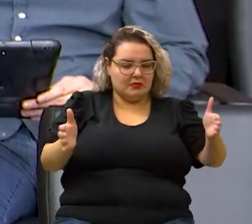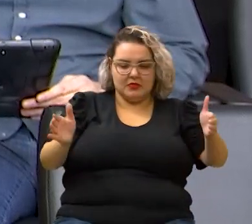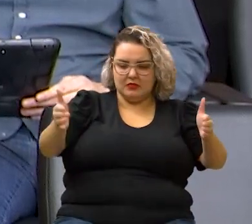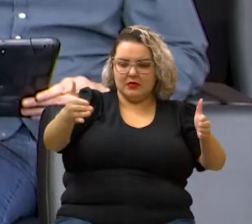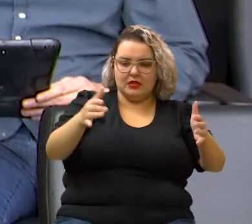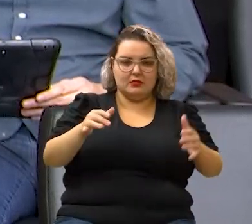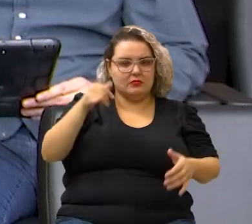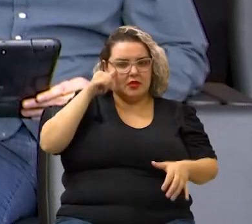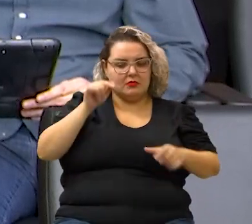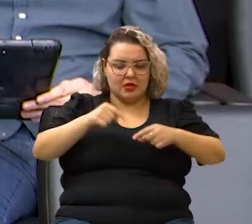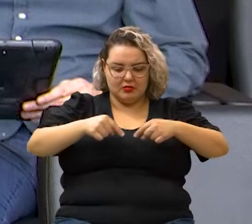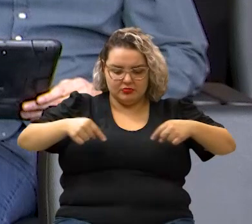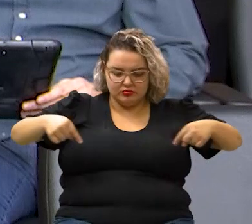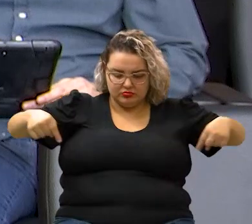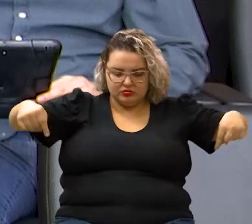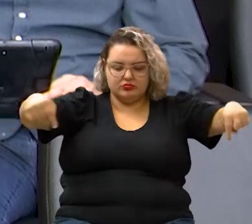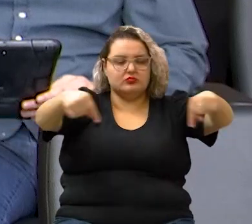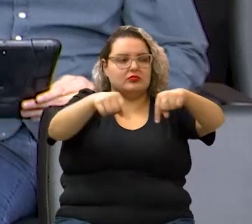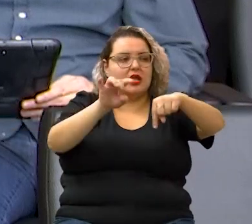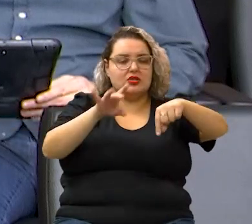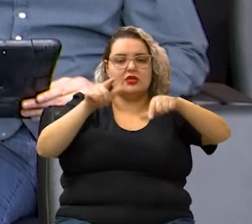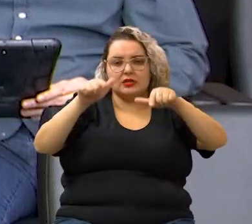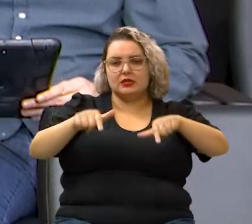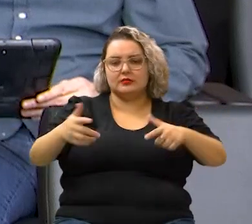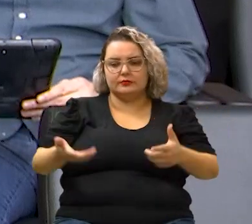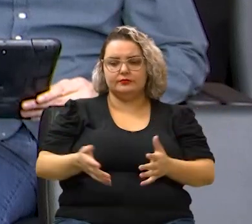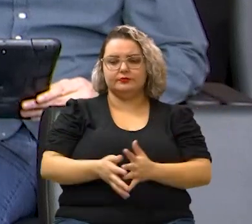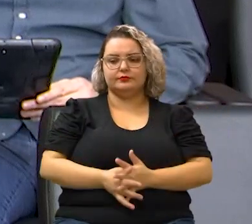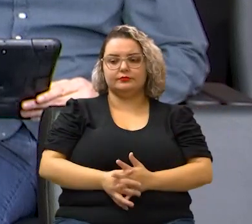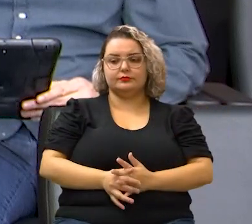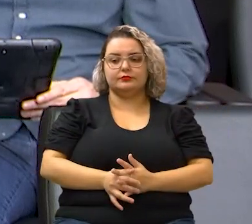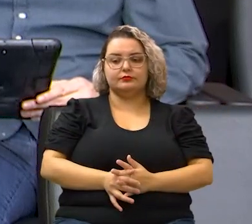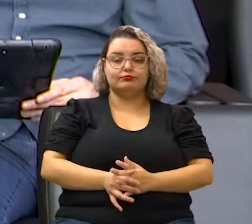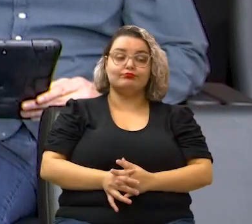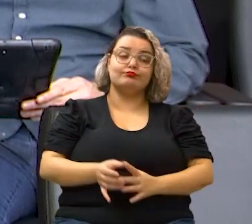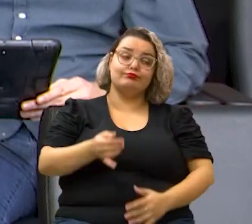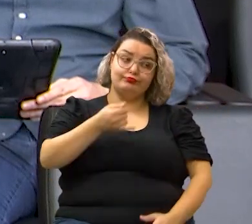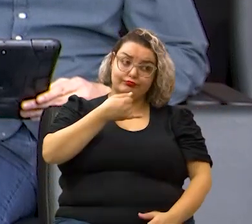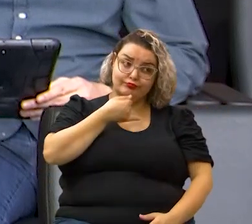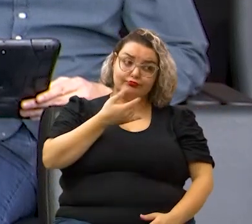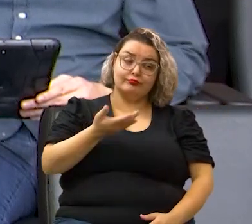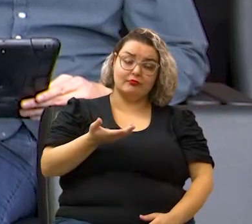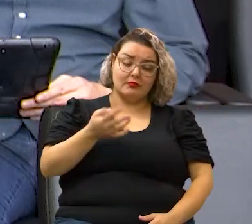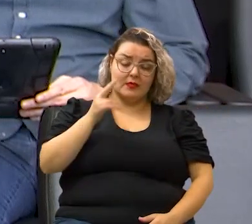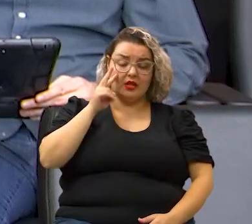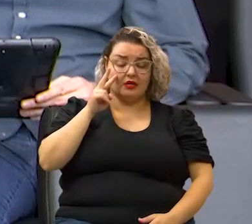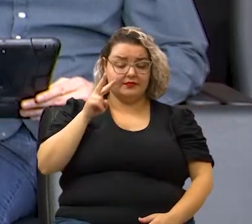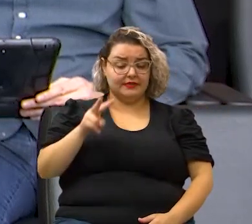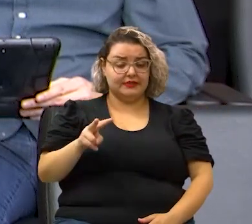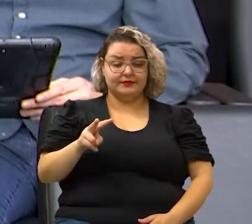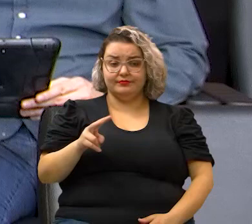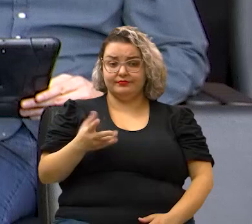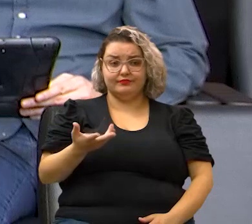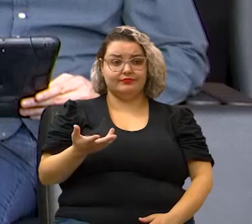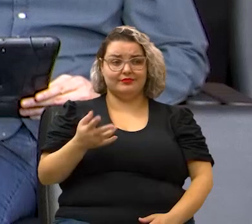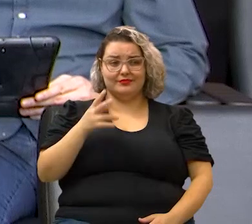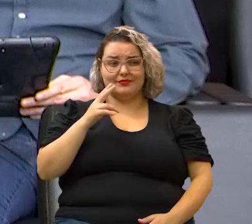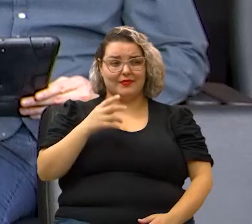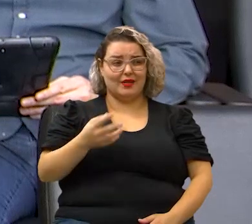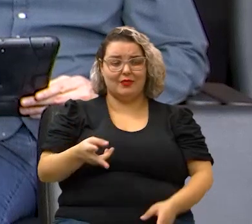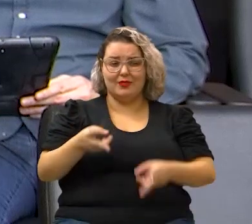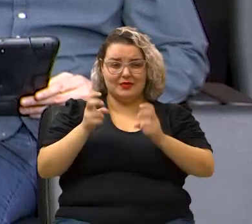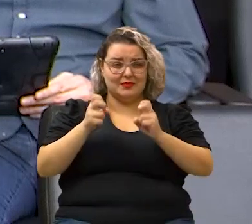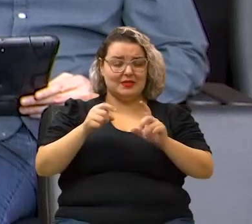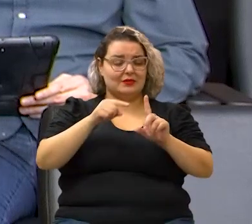para eles não saírem daquela demarcação. É triste você olhar cenas ali